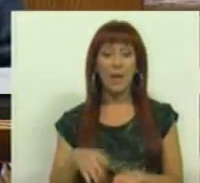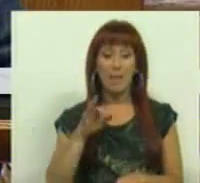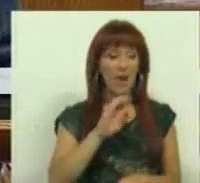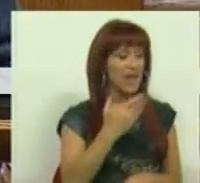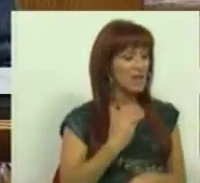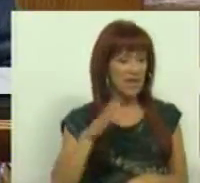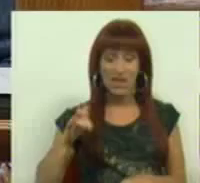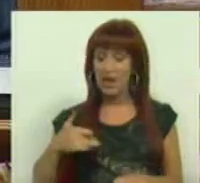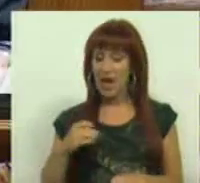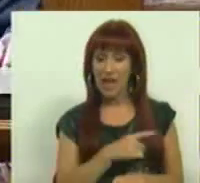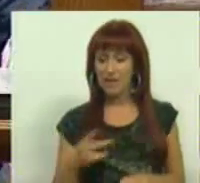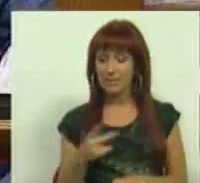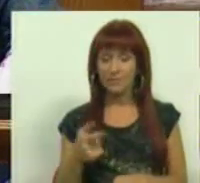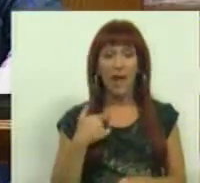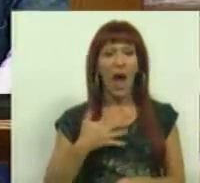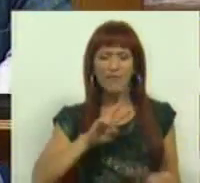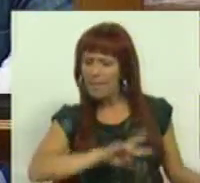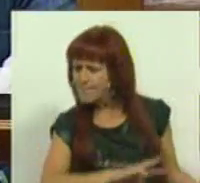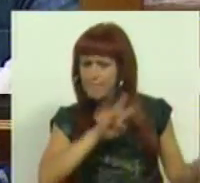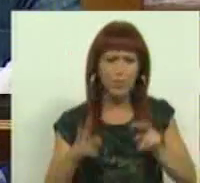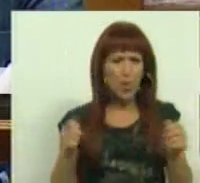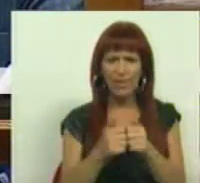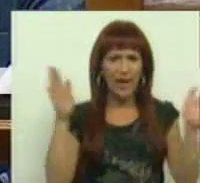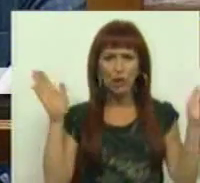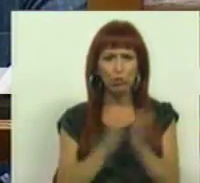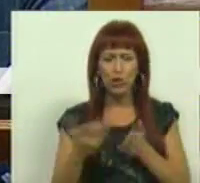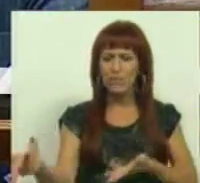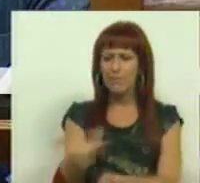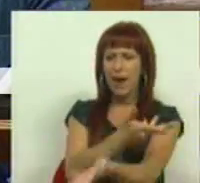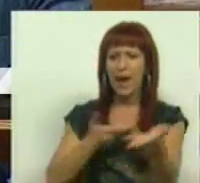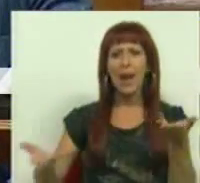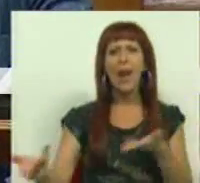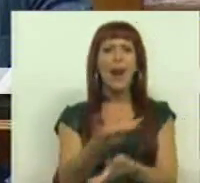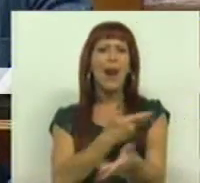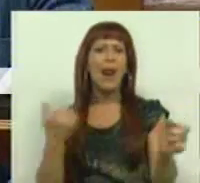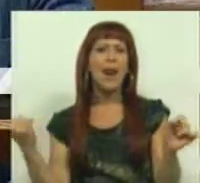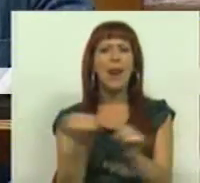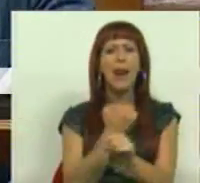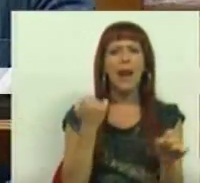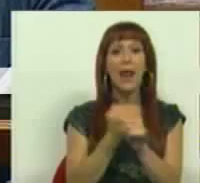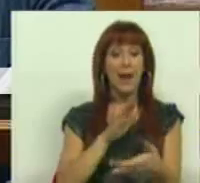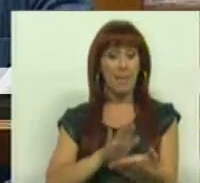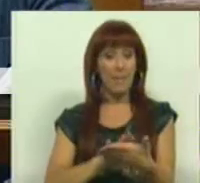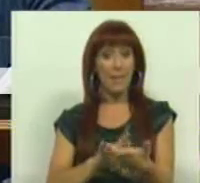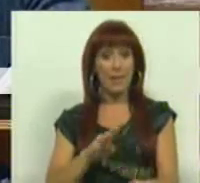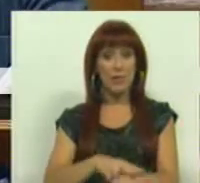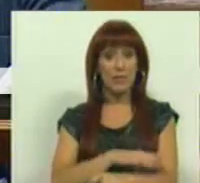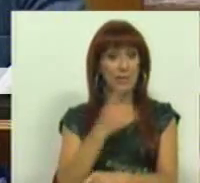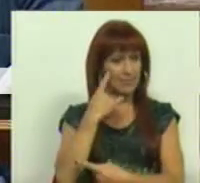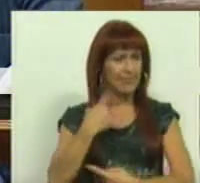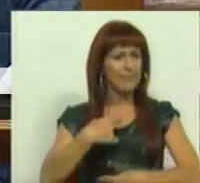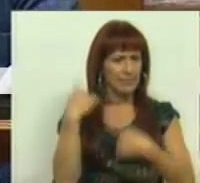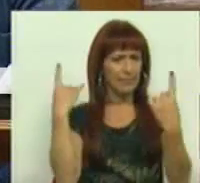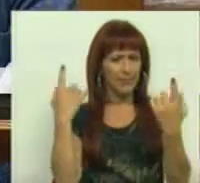e CDS pretendem mudar tudo nas relações laborais em vigor na administração